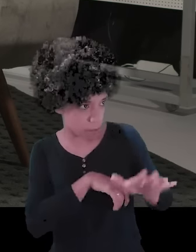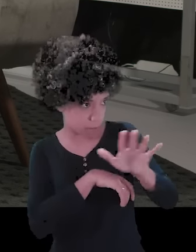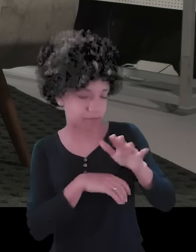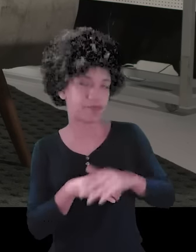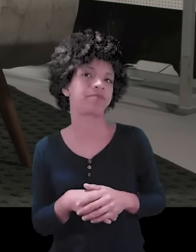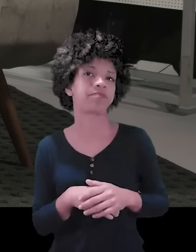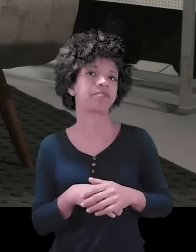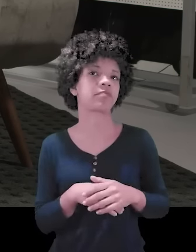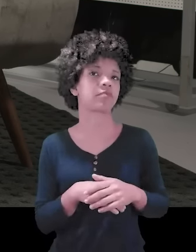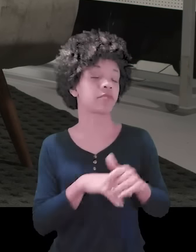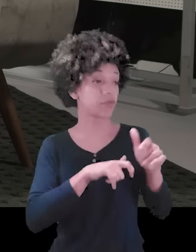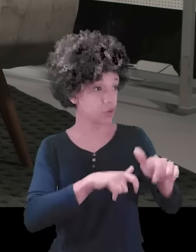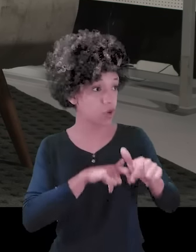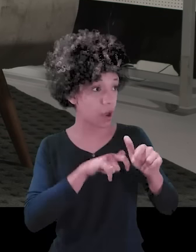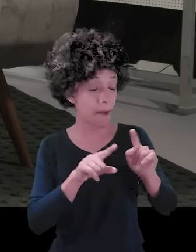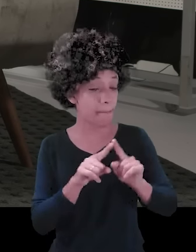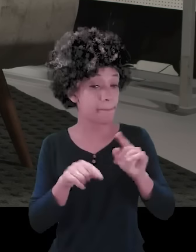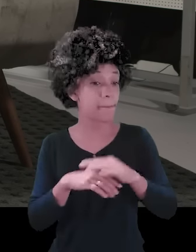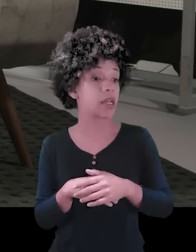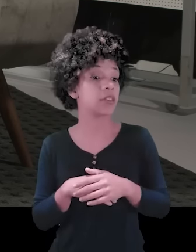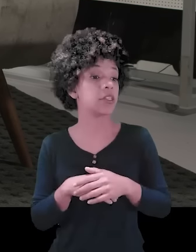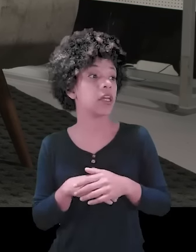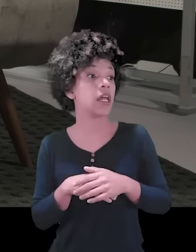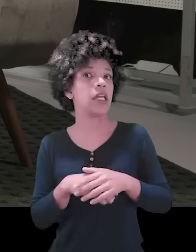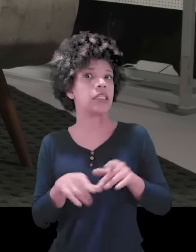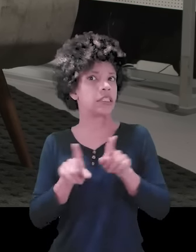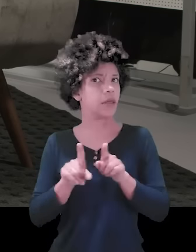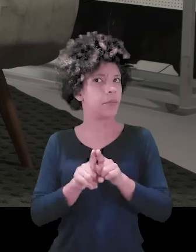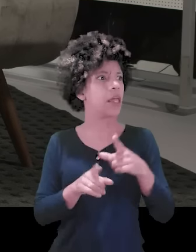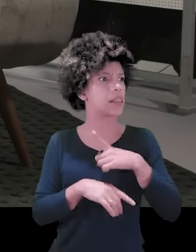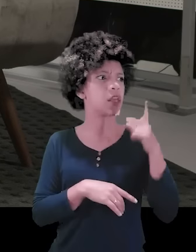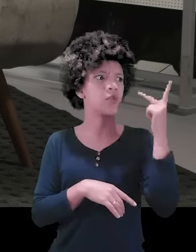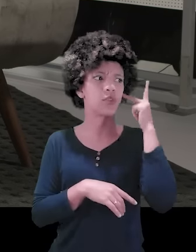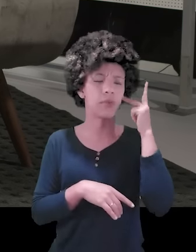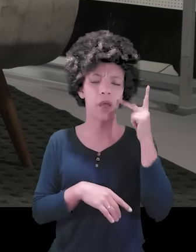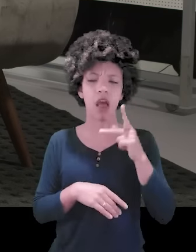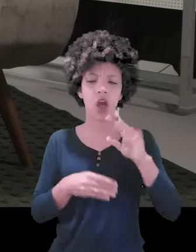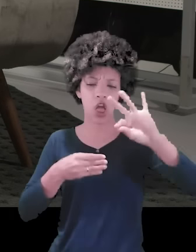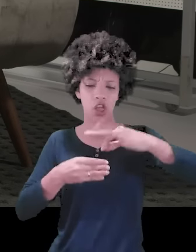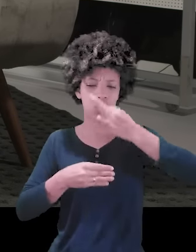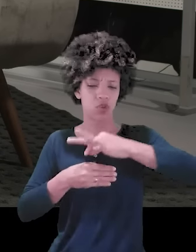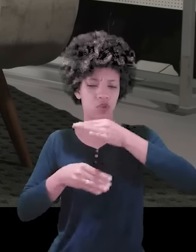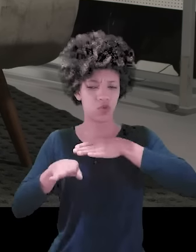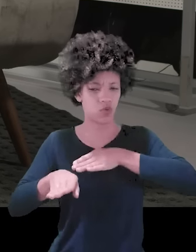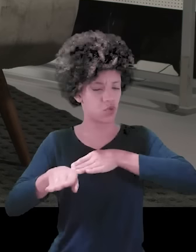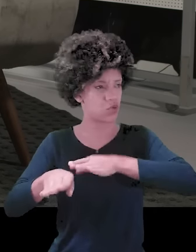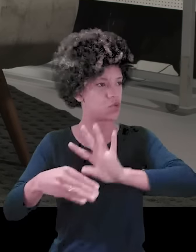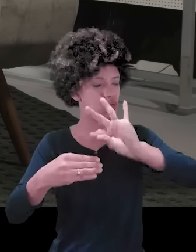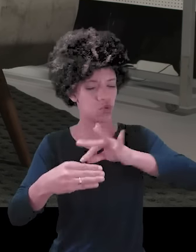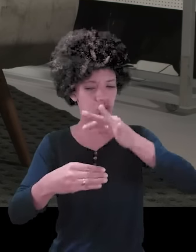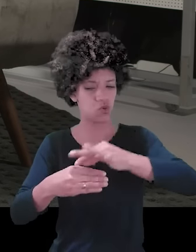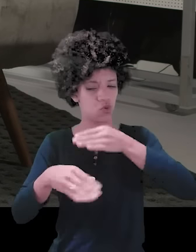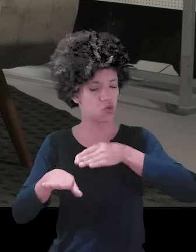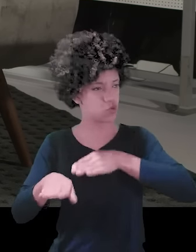então vai fazer mas a gente tem que no meio de São Paulo pode ter uma confecção ali no